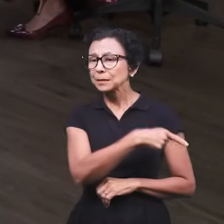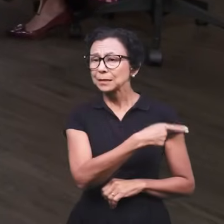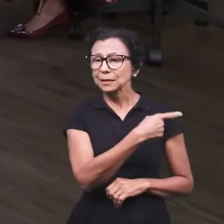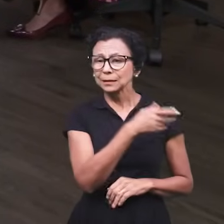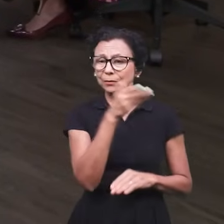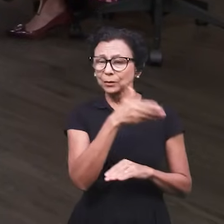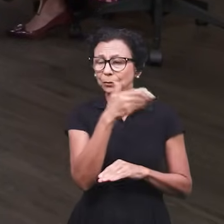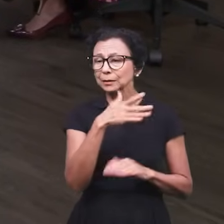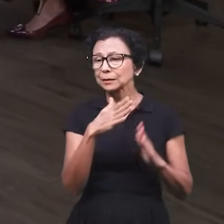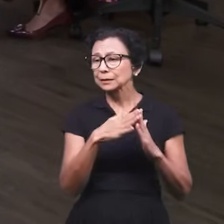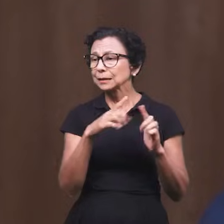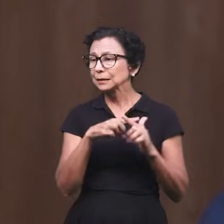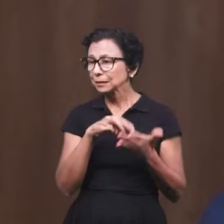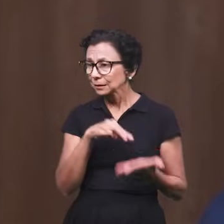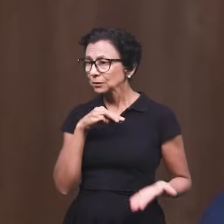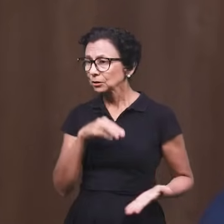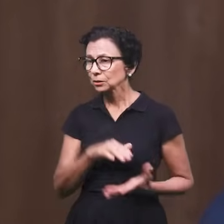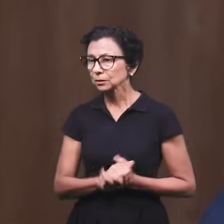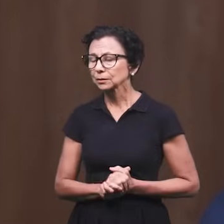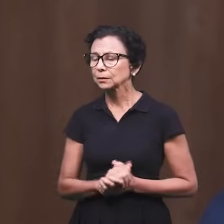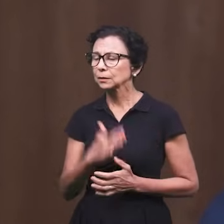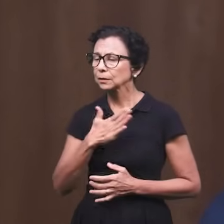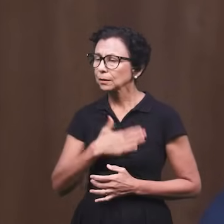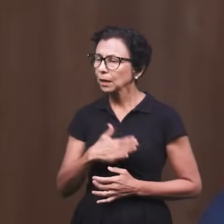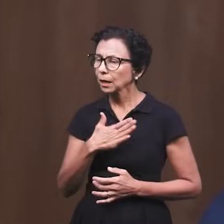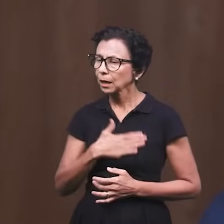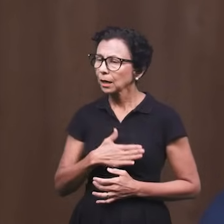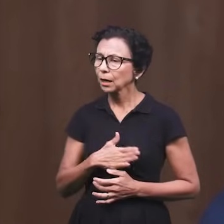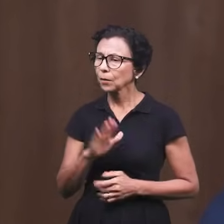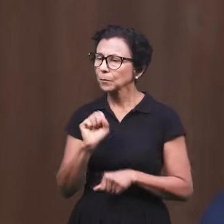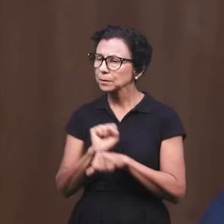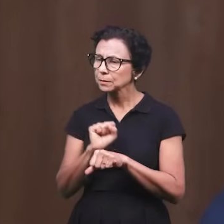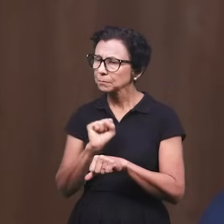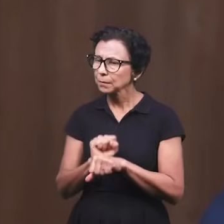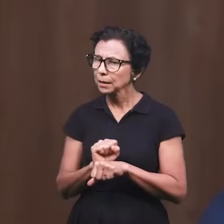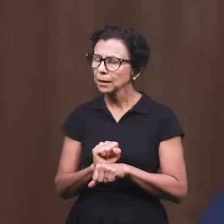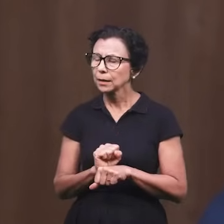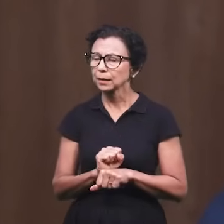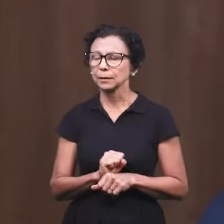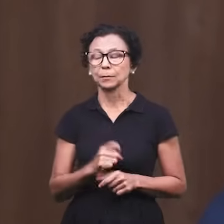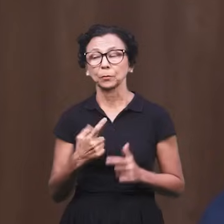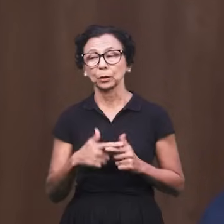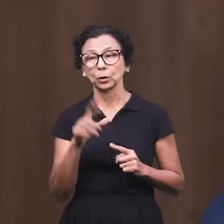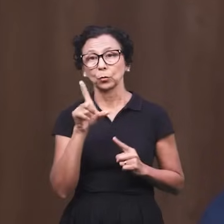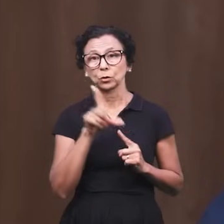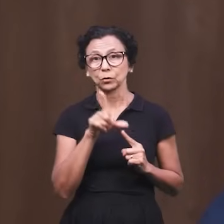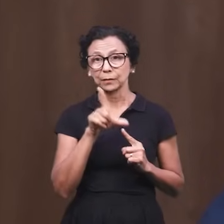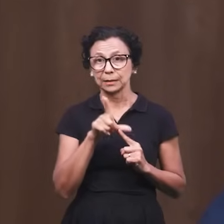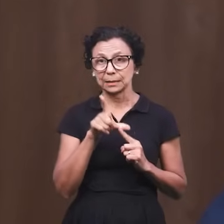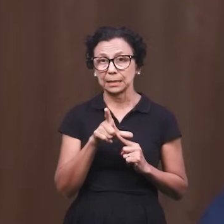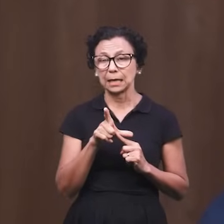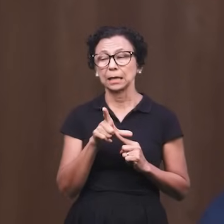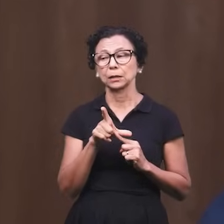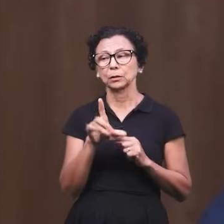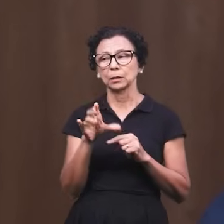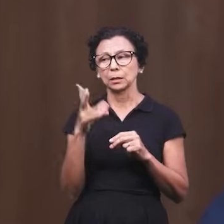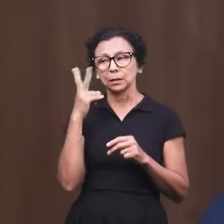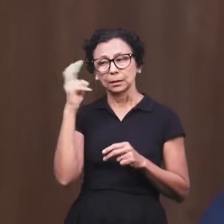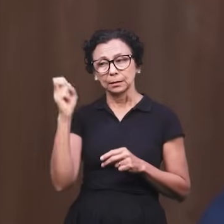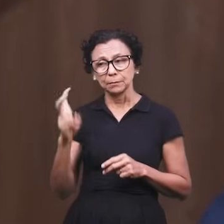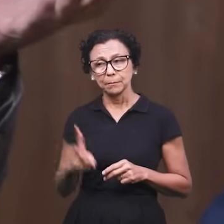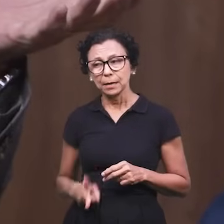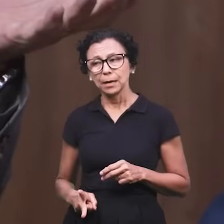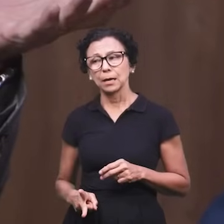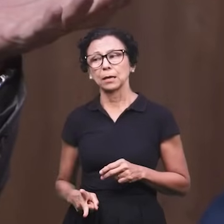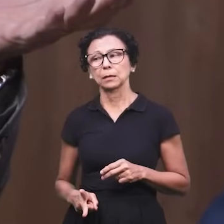se converter. Porque é aquilo que eu falei aqui, as ciladas do inimigo, elas são astutas. E ela não ouviu o pastor, eu